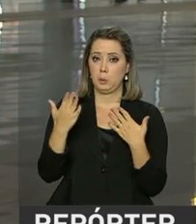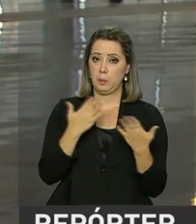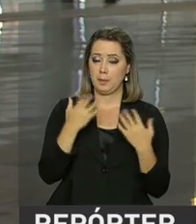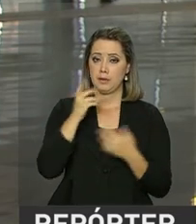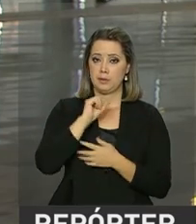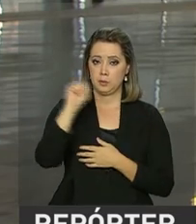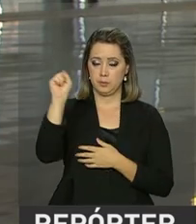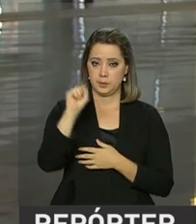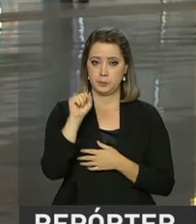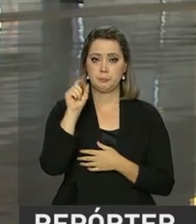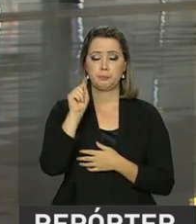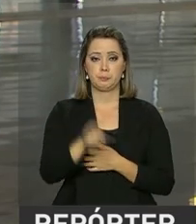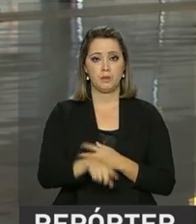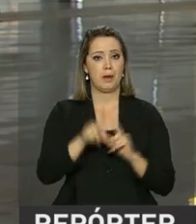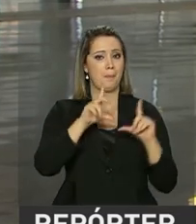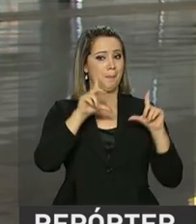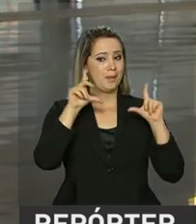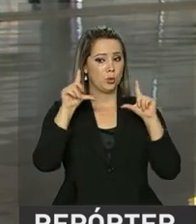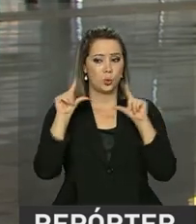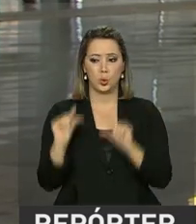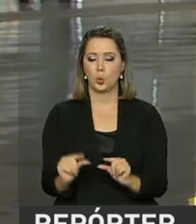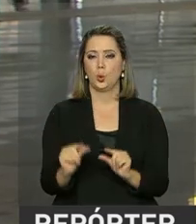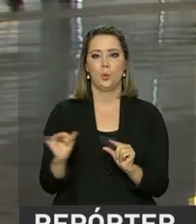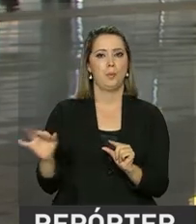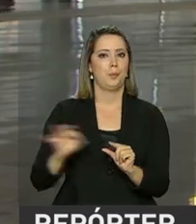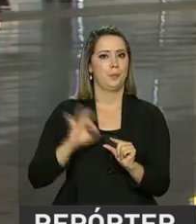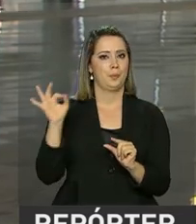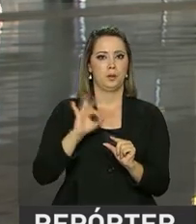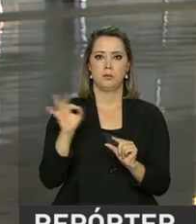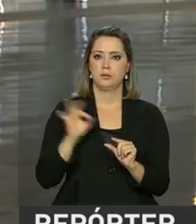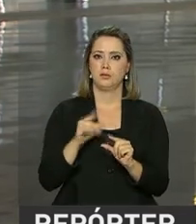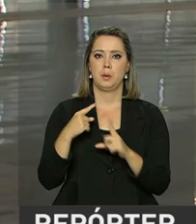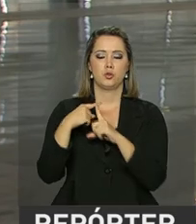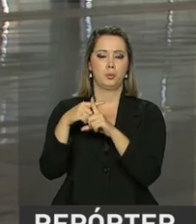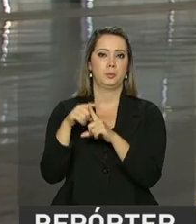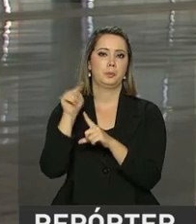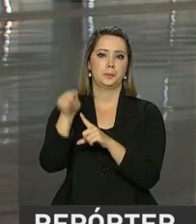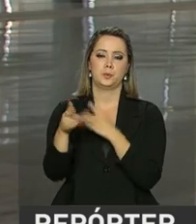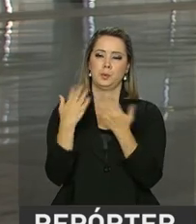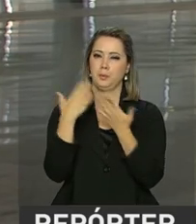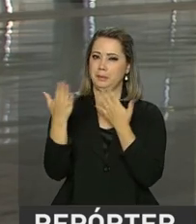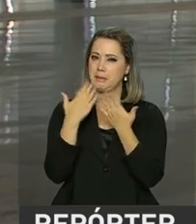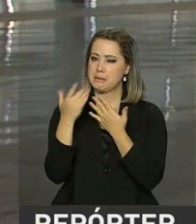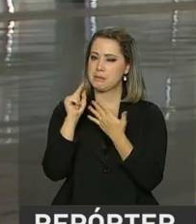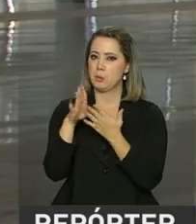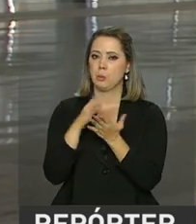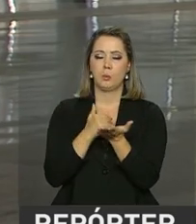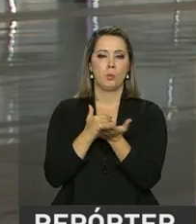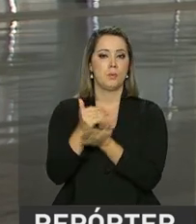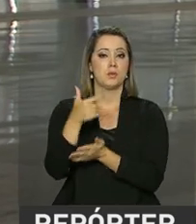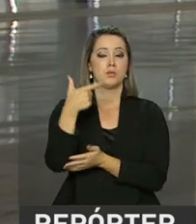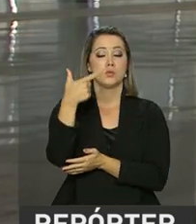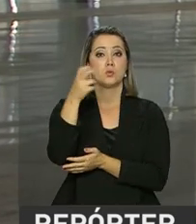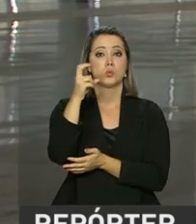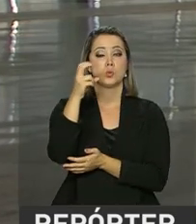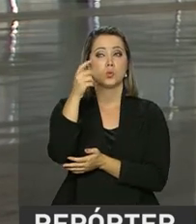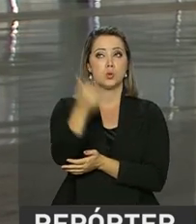Abril foi a menor variação positiva neste tipo de comparação desde